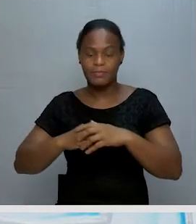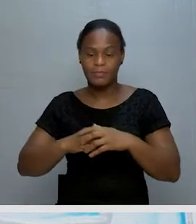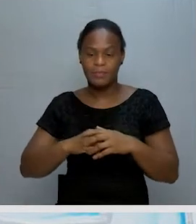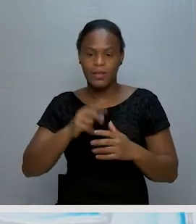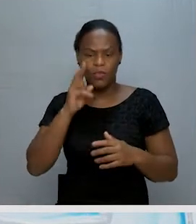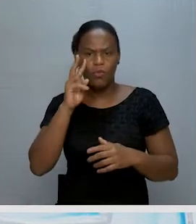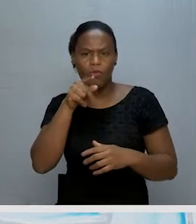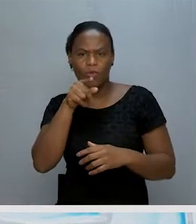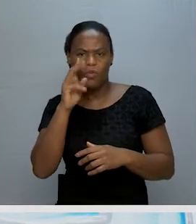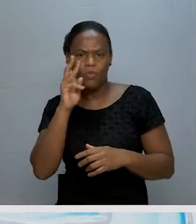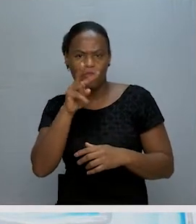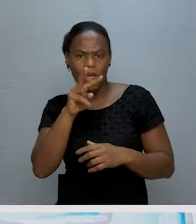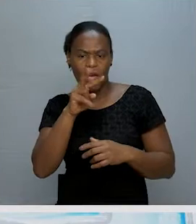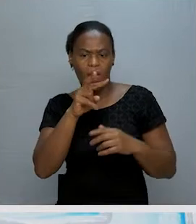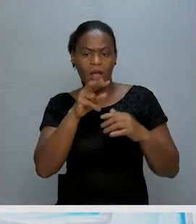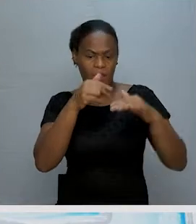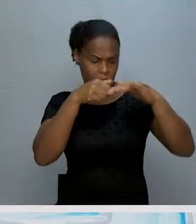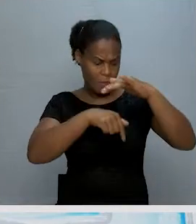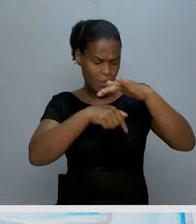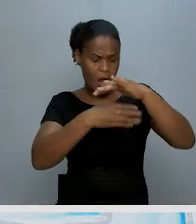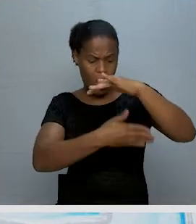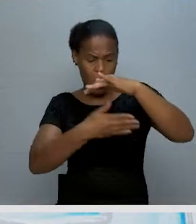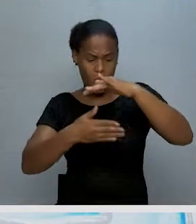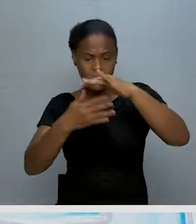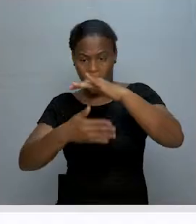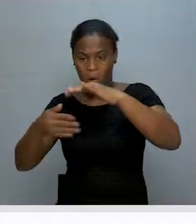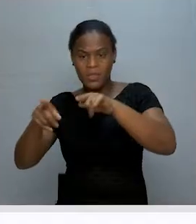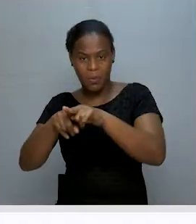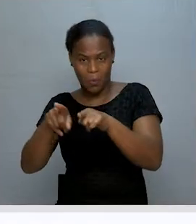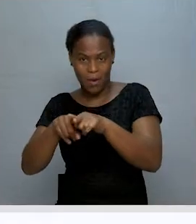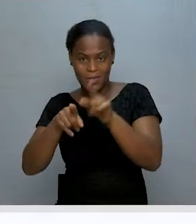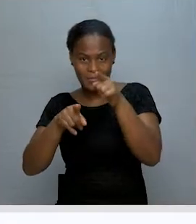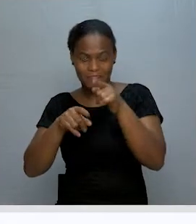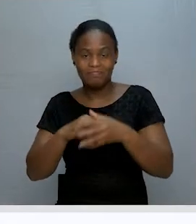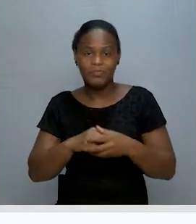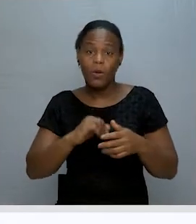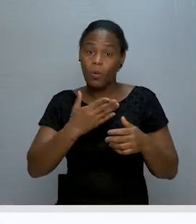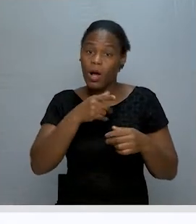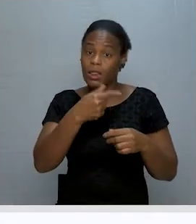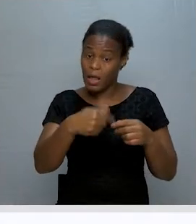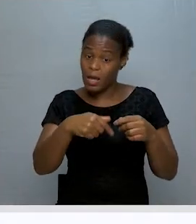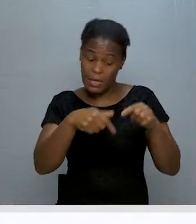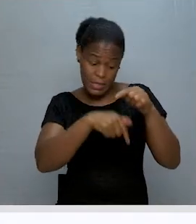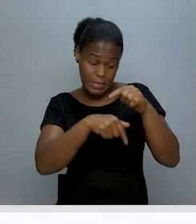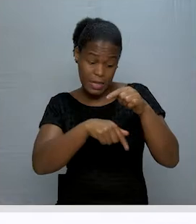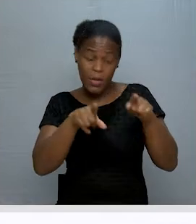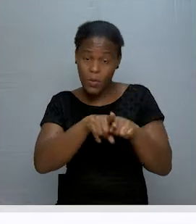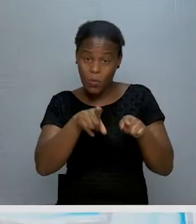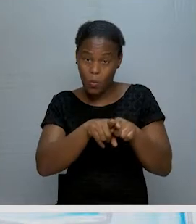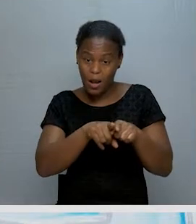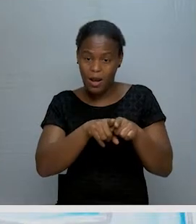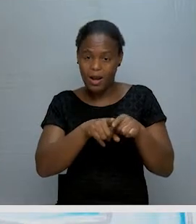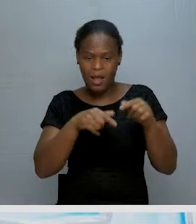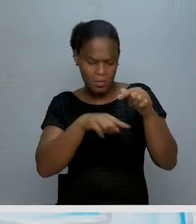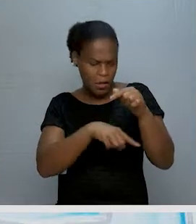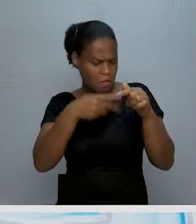onzeavos. Estão a reparar que os denominadores são iguais? Quando isso acontece, mantemos